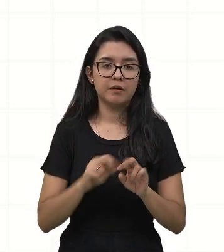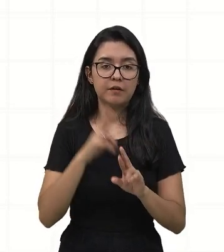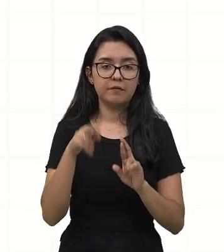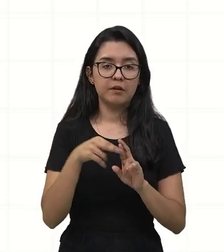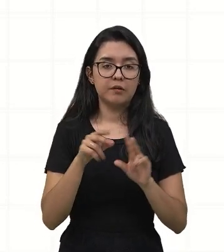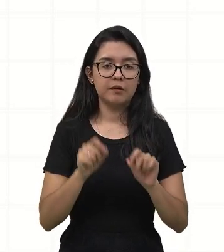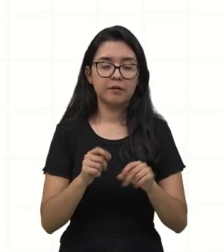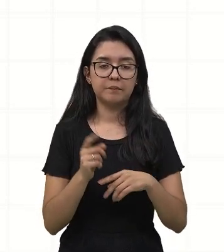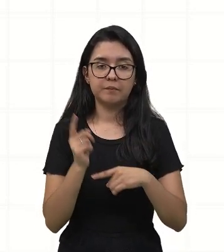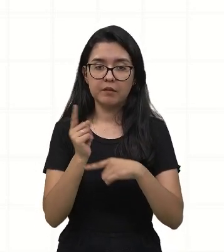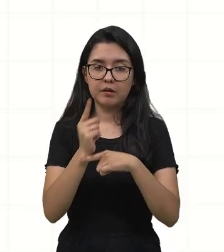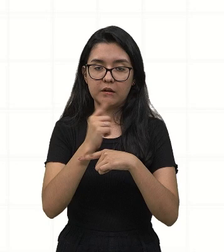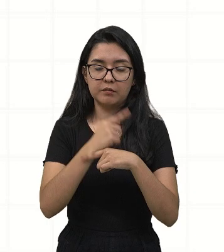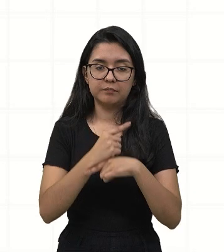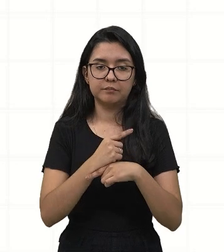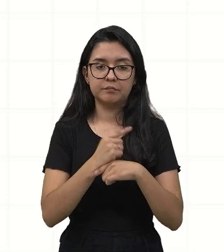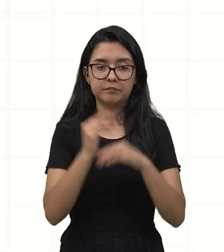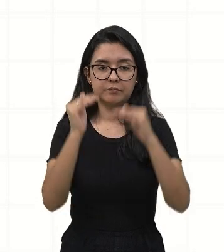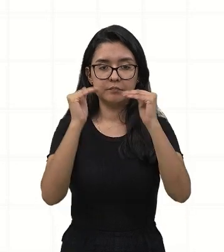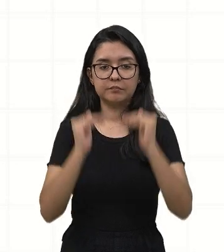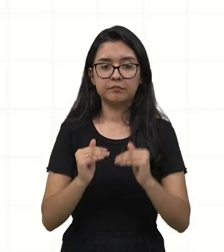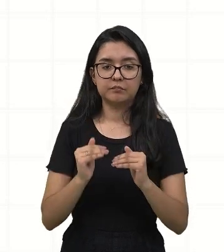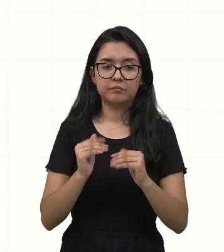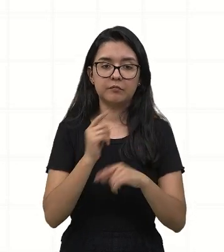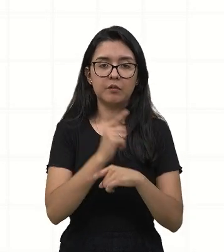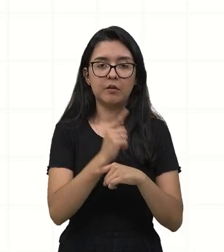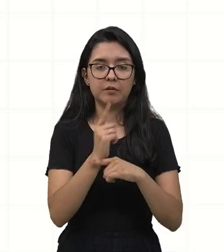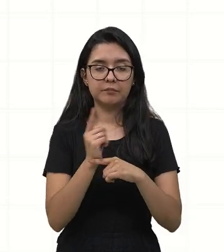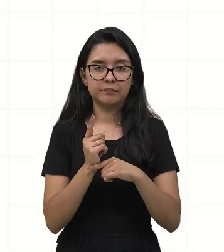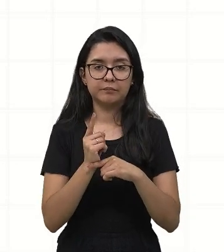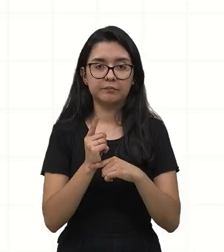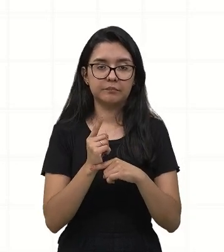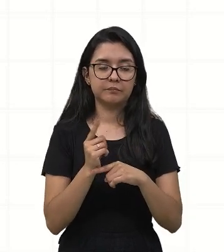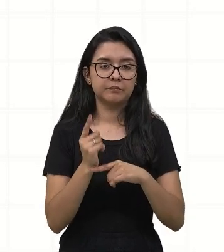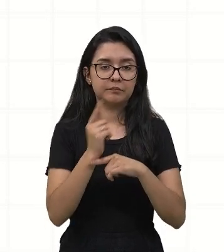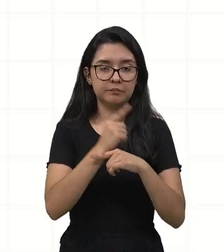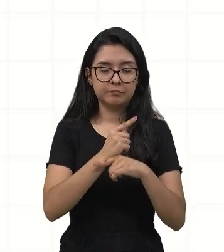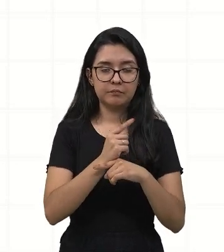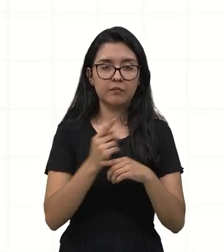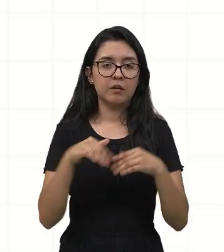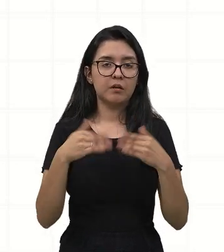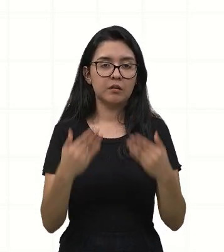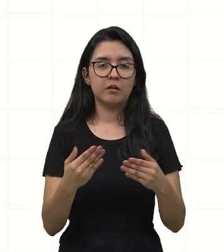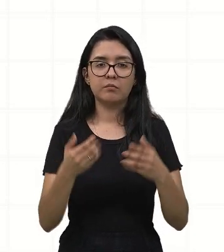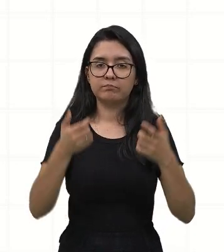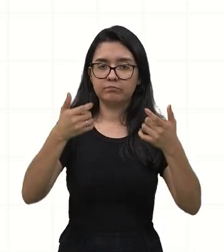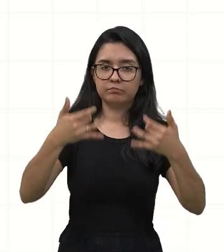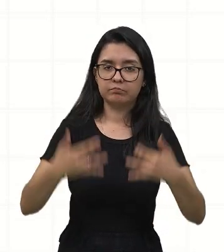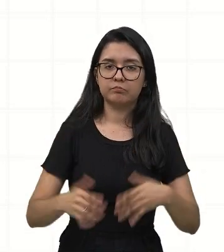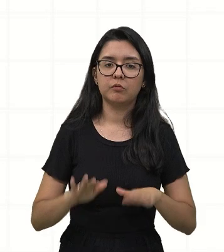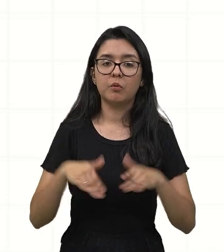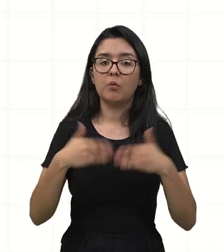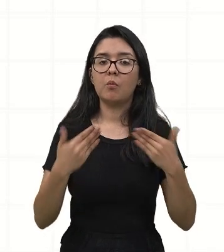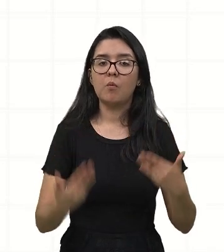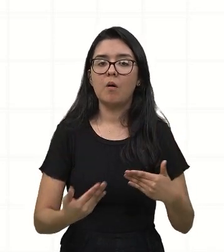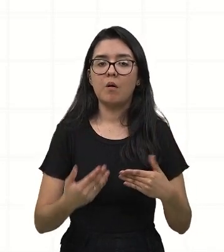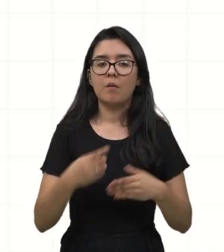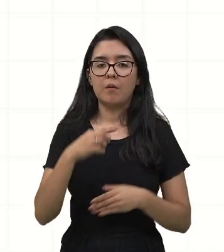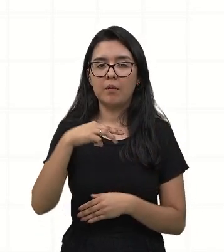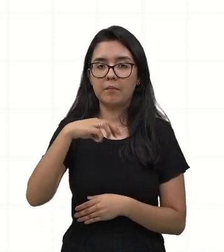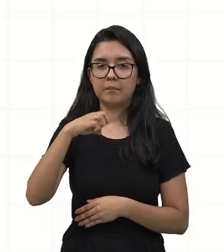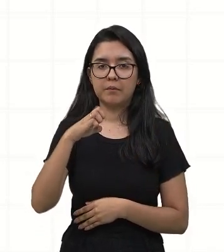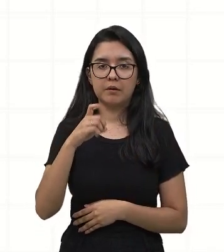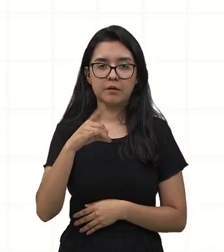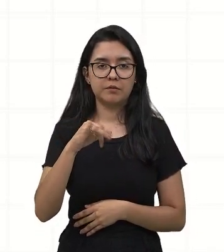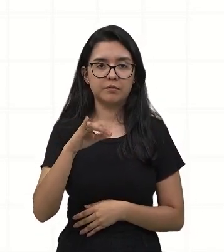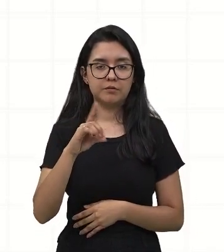anti-horário, tá bom? E as de baixo, a medida no sentido horário. Então, dito isto, ó, quanto mede esse ângulo? Vamos conferir aqui para